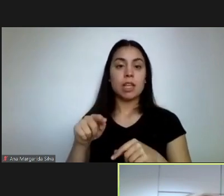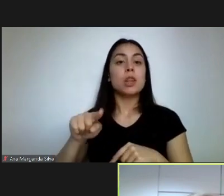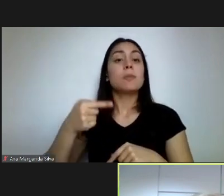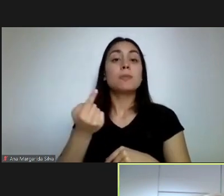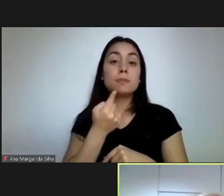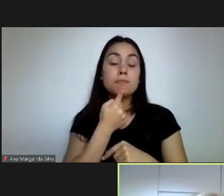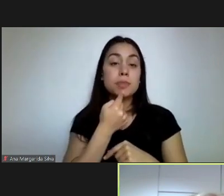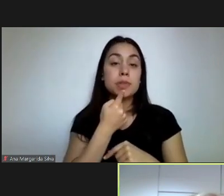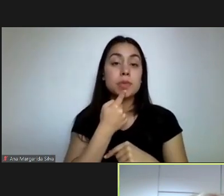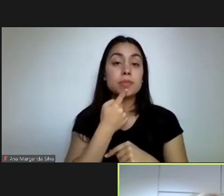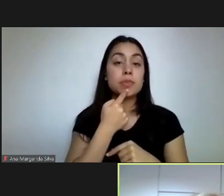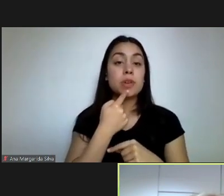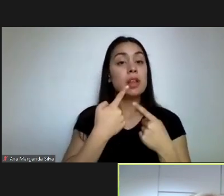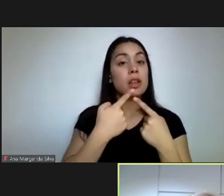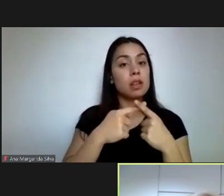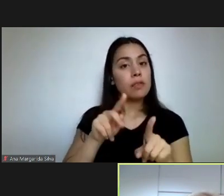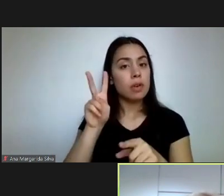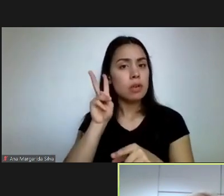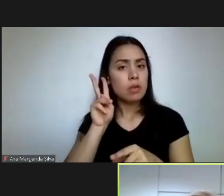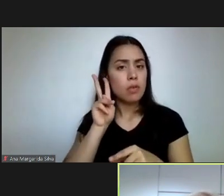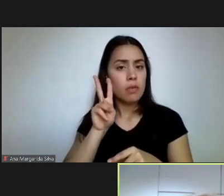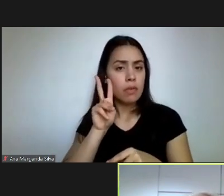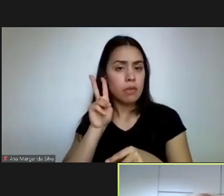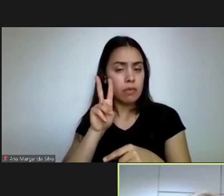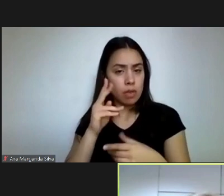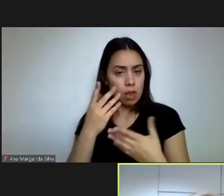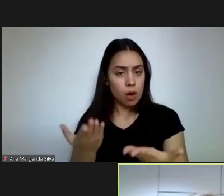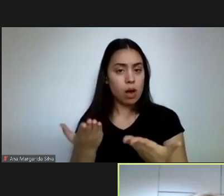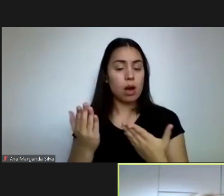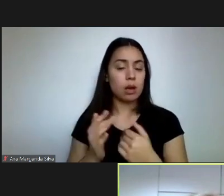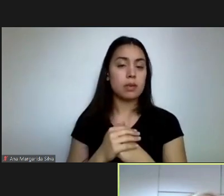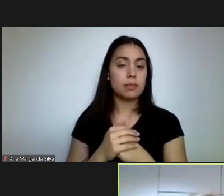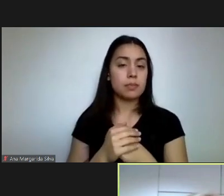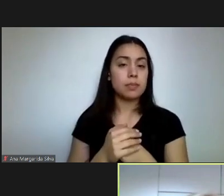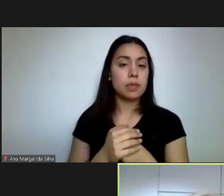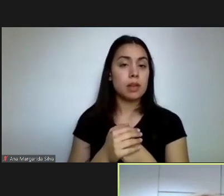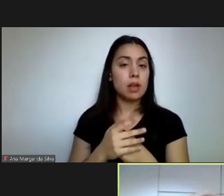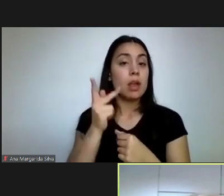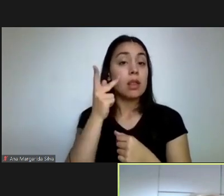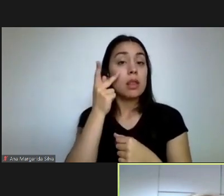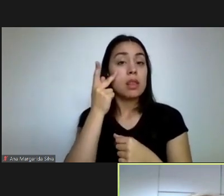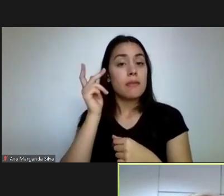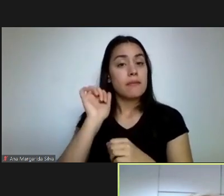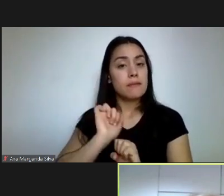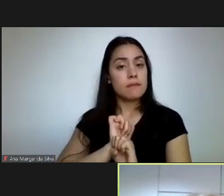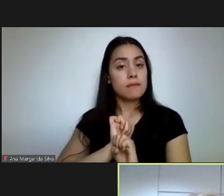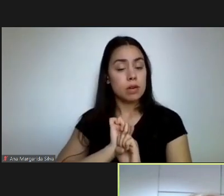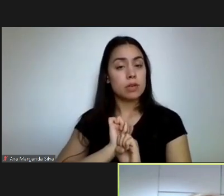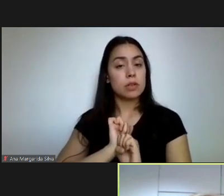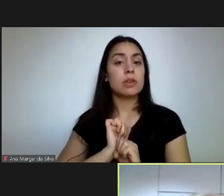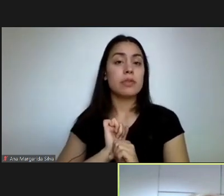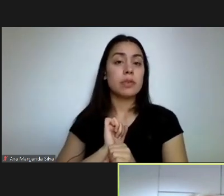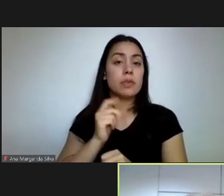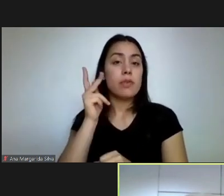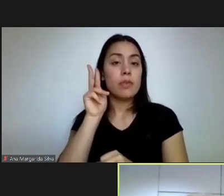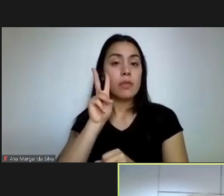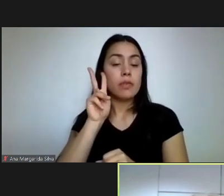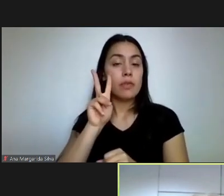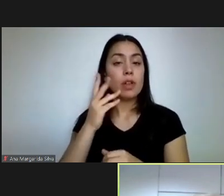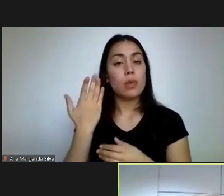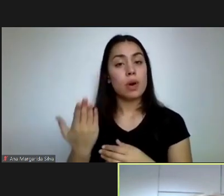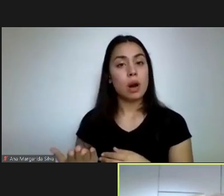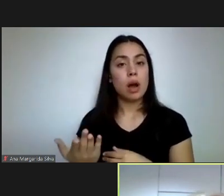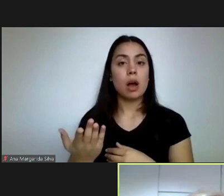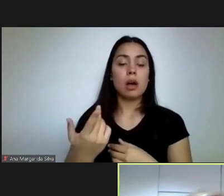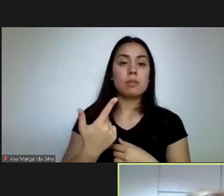diferente é para valorizar. E é uma grande valia na nossa vida, confrontar-nos com línguas, com culturas, com maneiras de